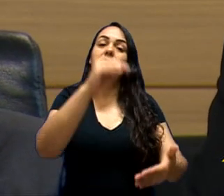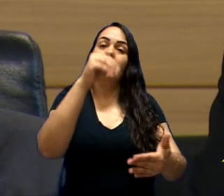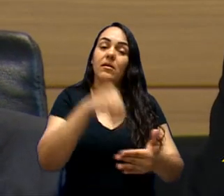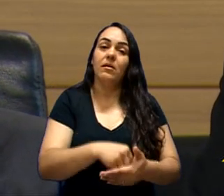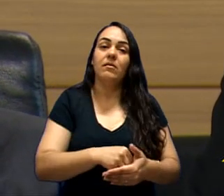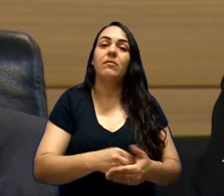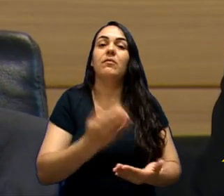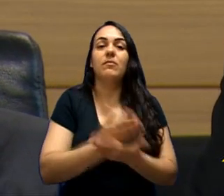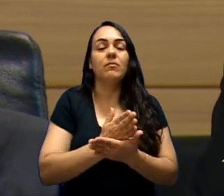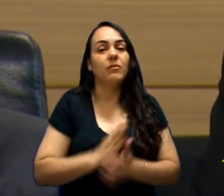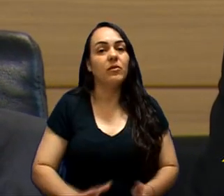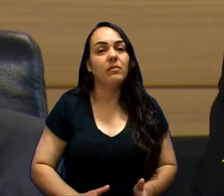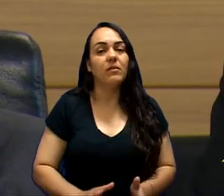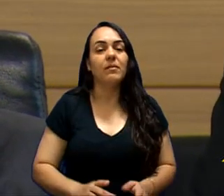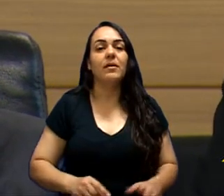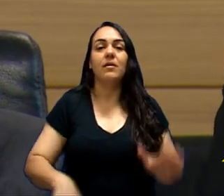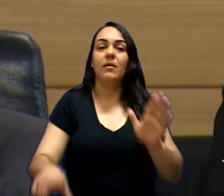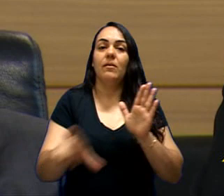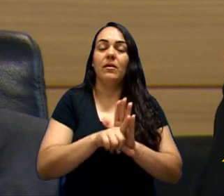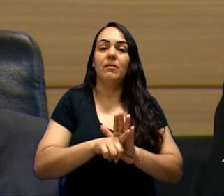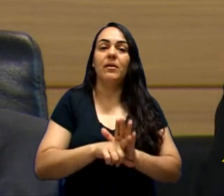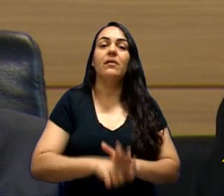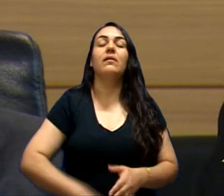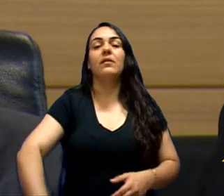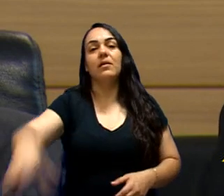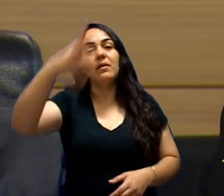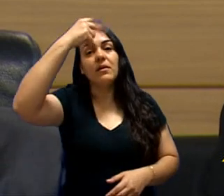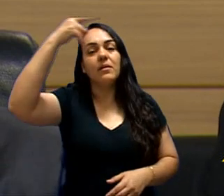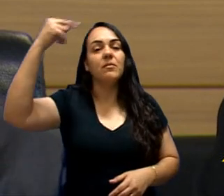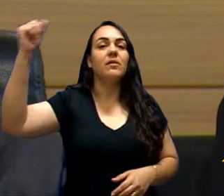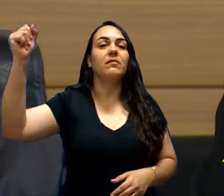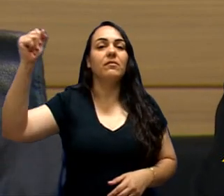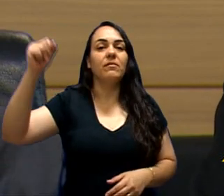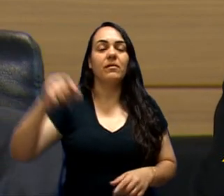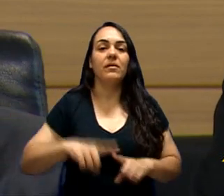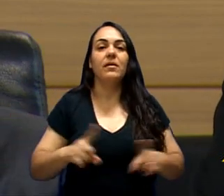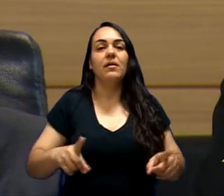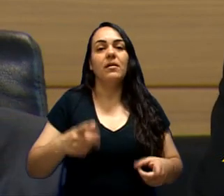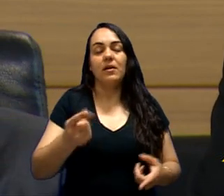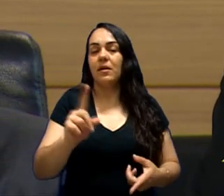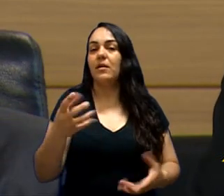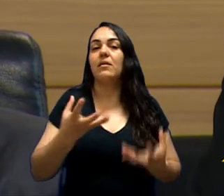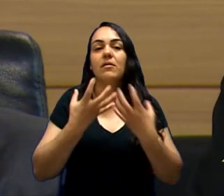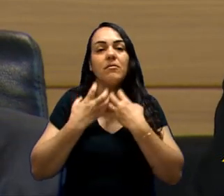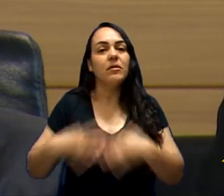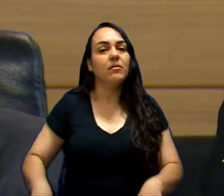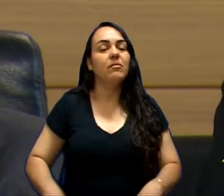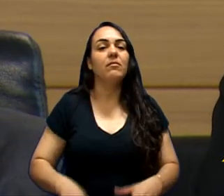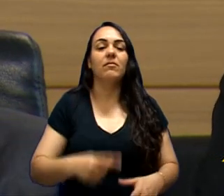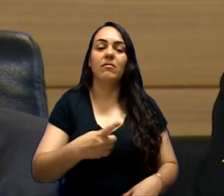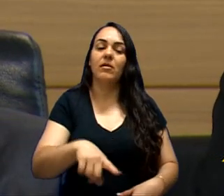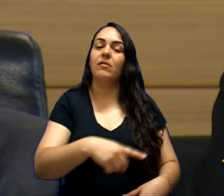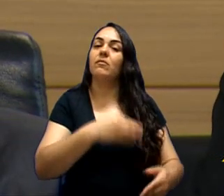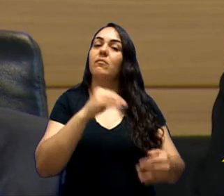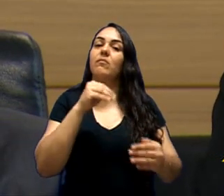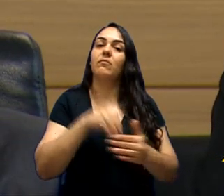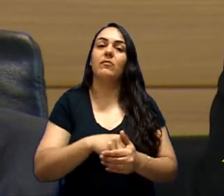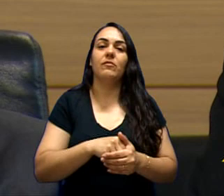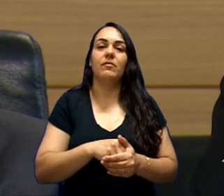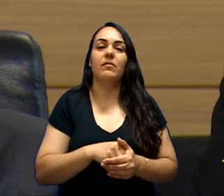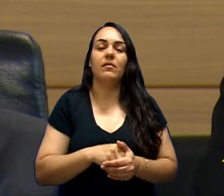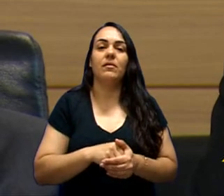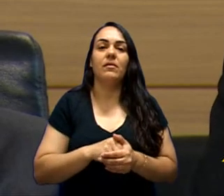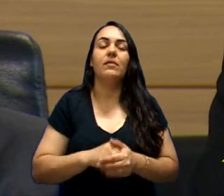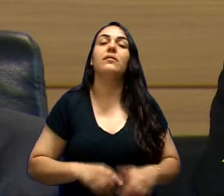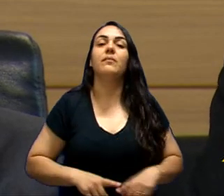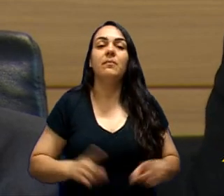dela, é uma lei dela, que nós votamos favorável aqui, então ela que não aceite o veto. Não, não, não vou mandar esse veto, não. Vou